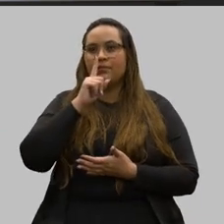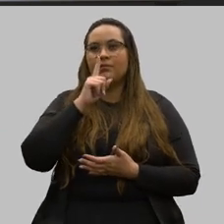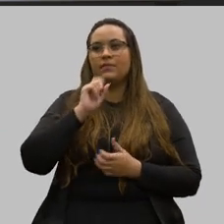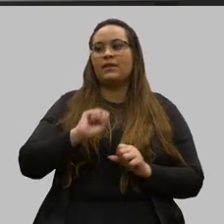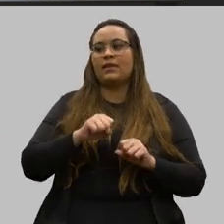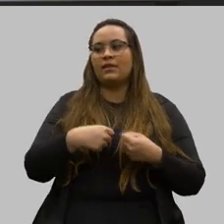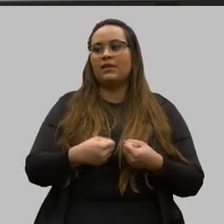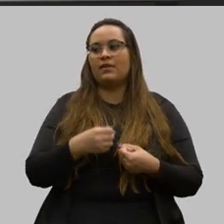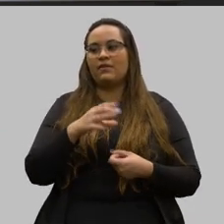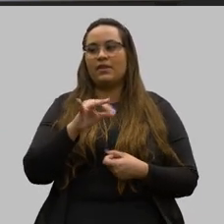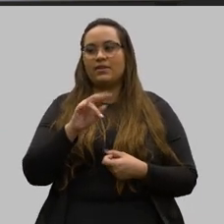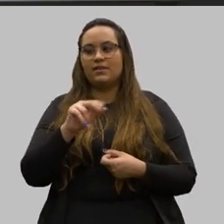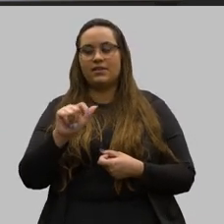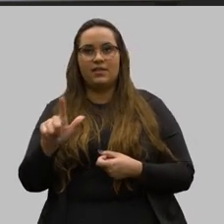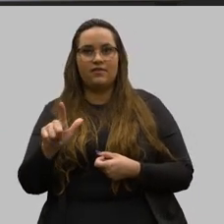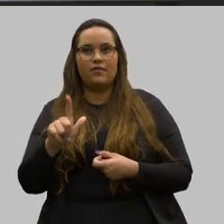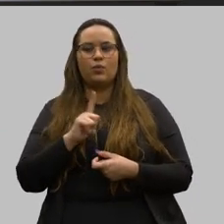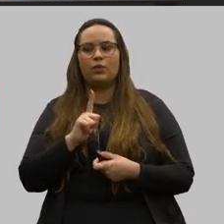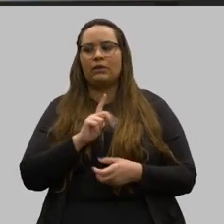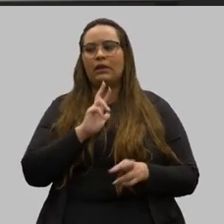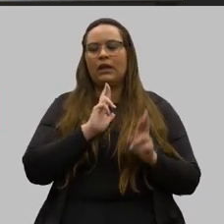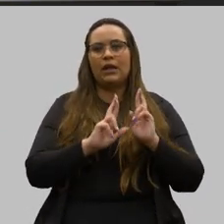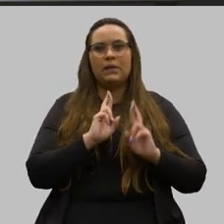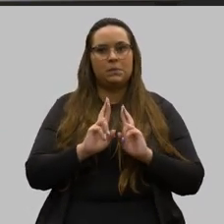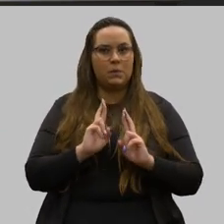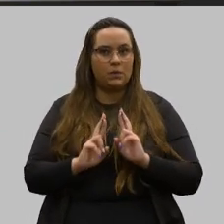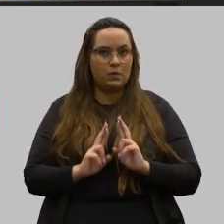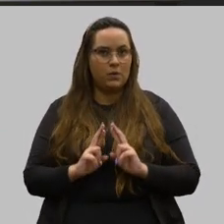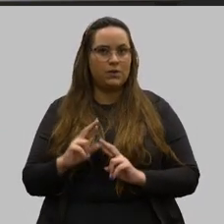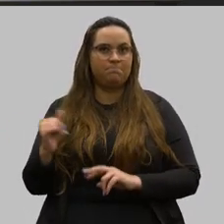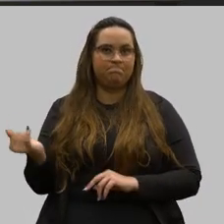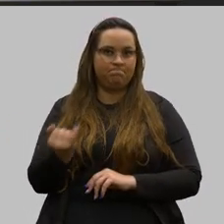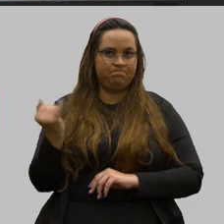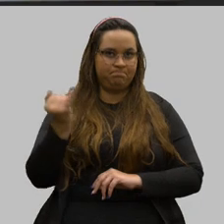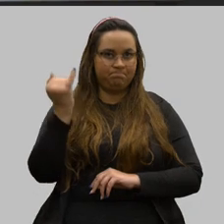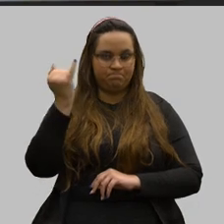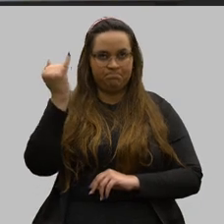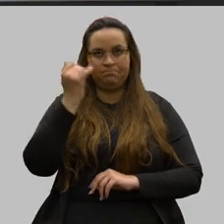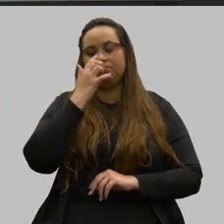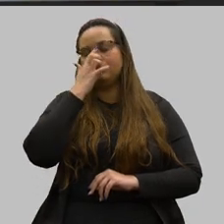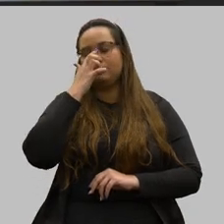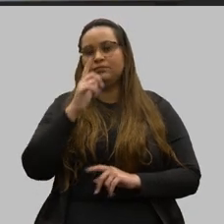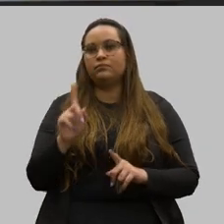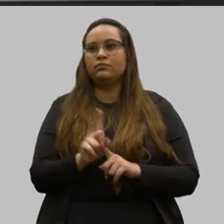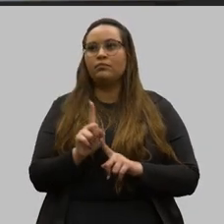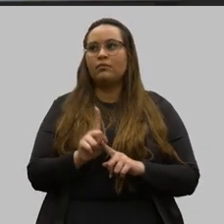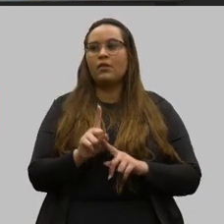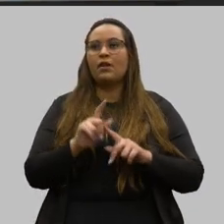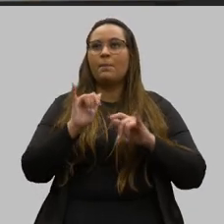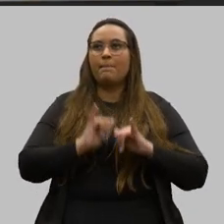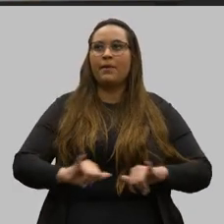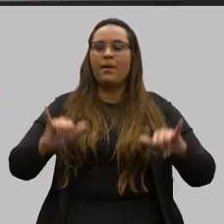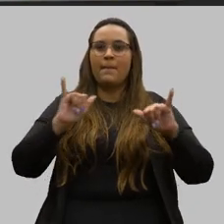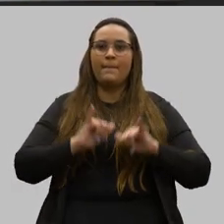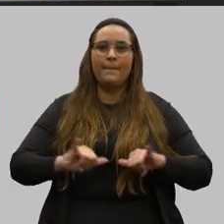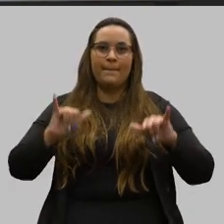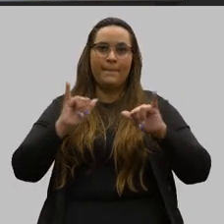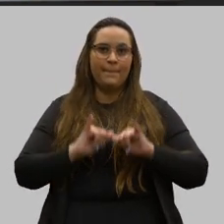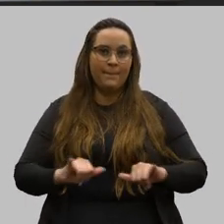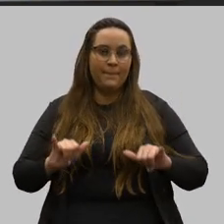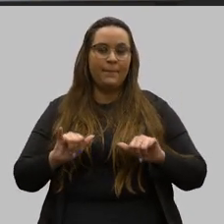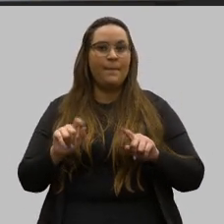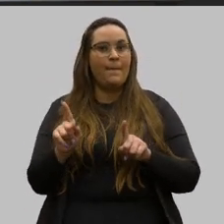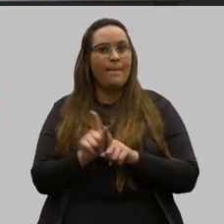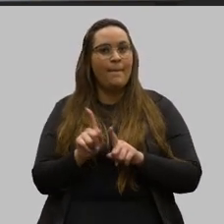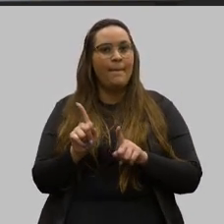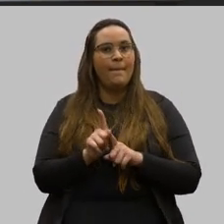e da gestão de resposta importante suas ações abrangem desde campanhas educativas e preventivas a gente foca muito nisso até a execução